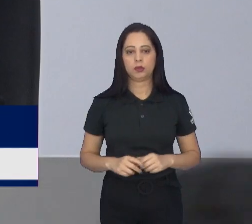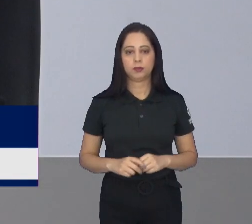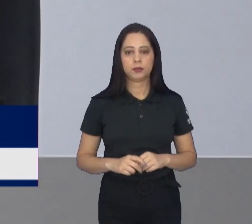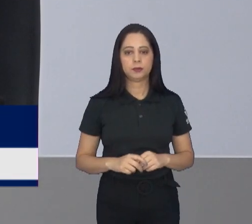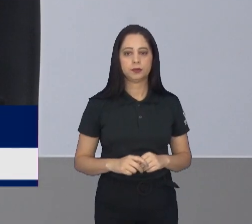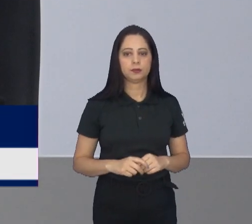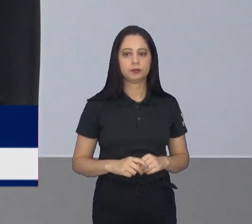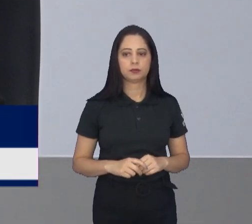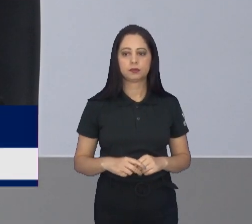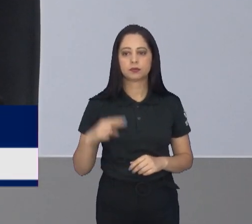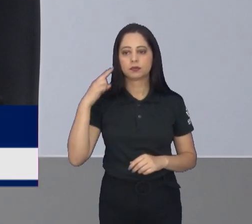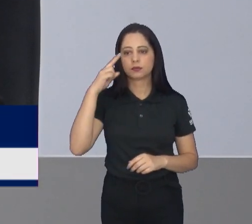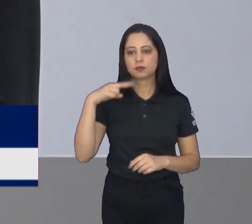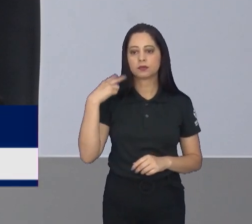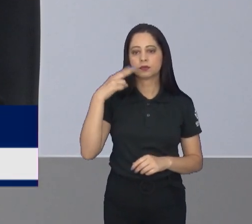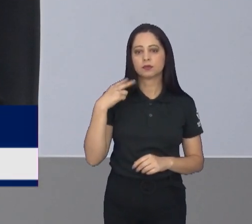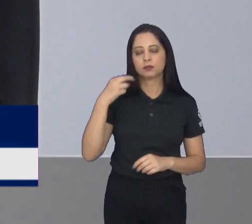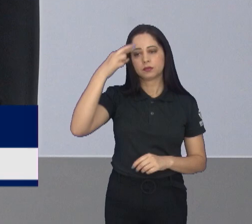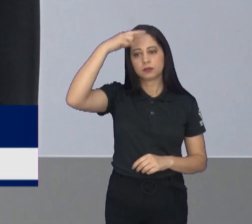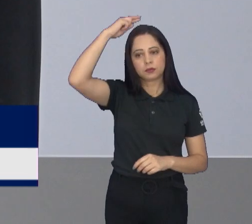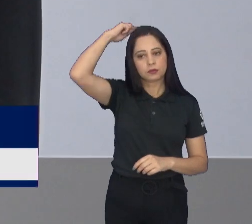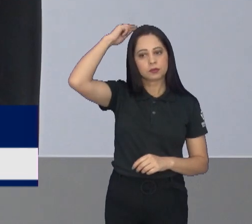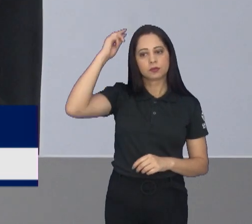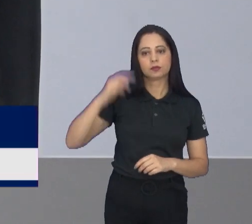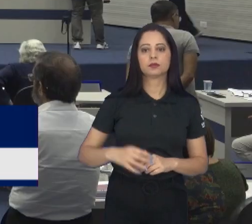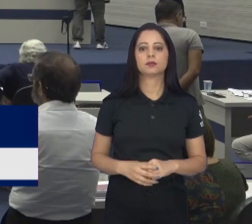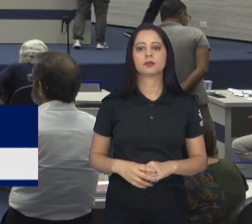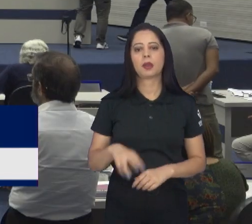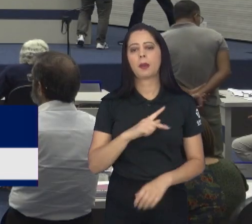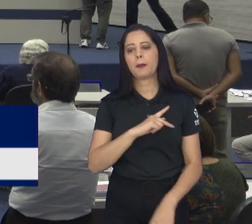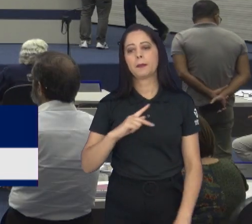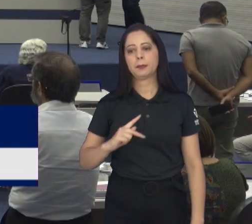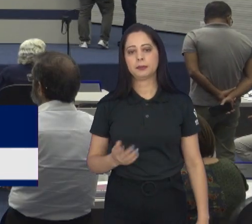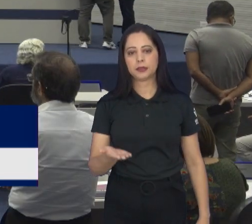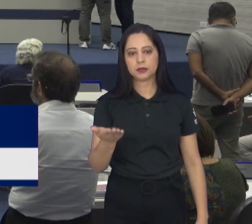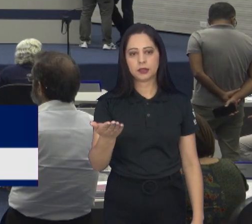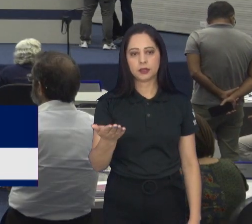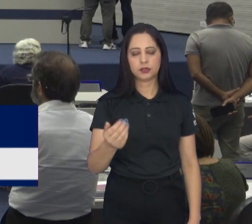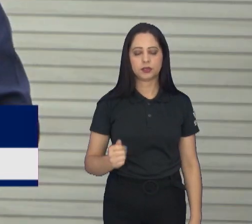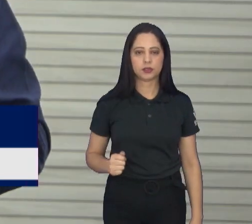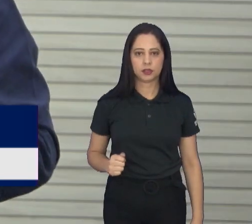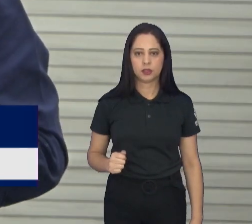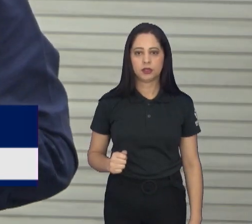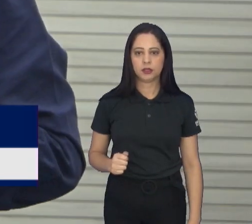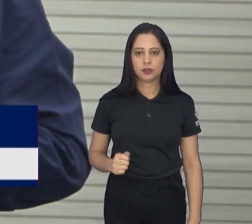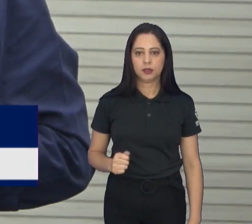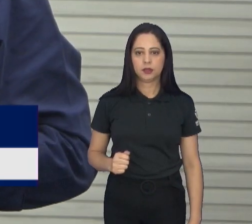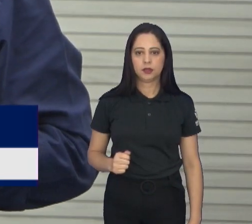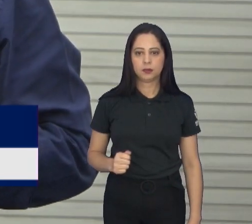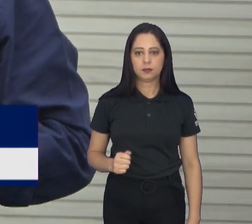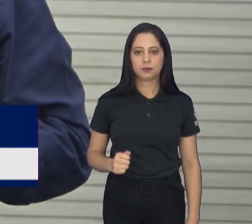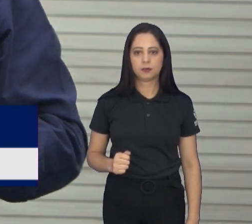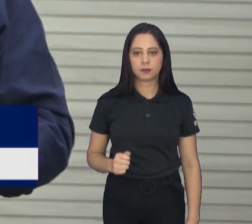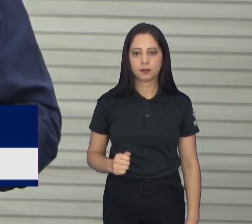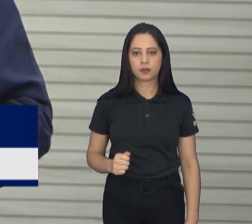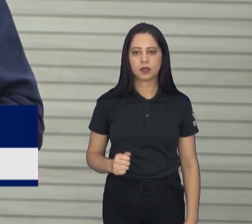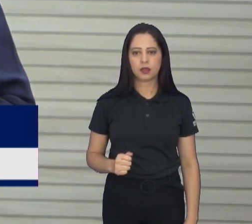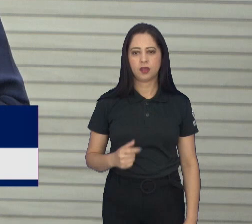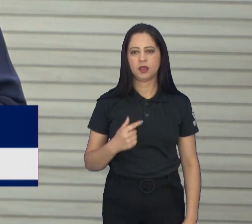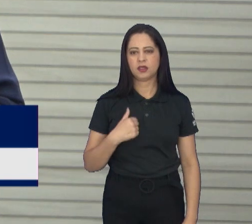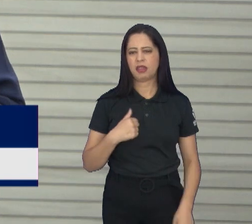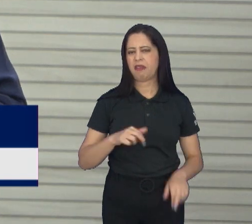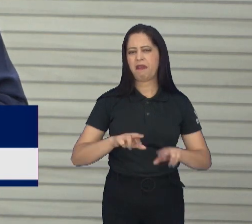Justificativo de votação, vereador Robertinho da Padaria. Senhor presidente, nós temos aí, de fato, várias